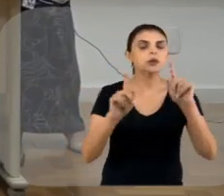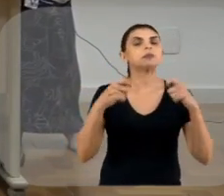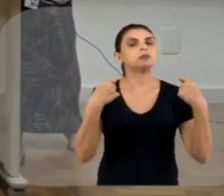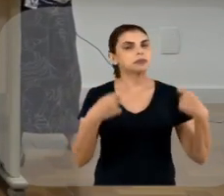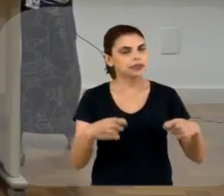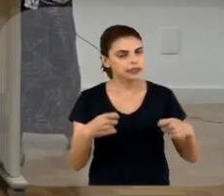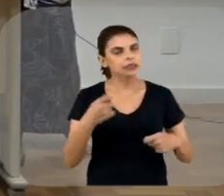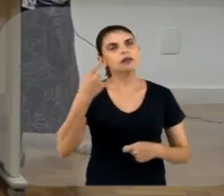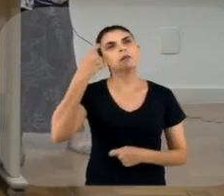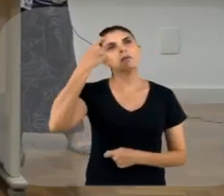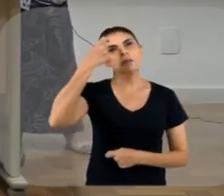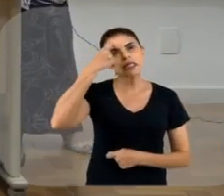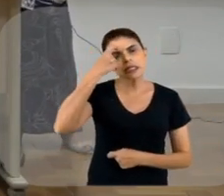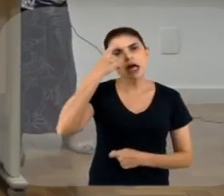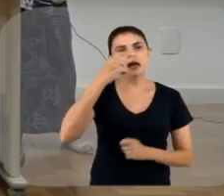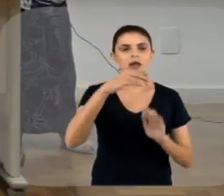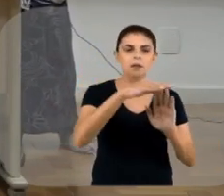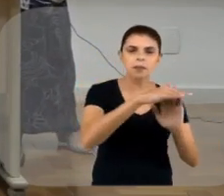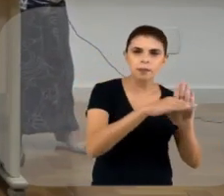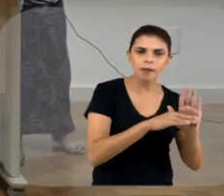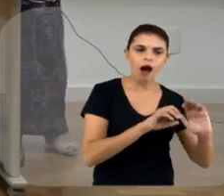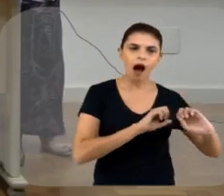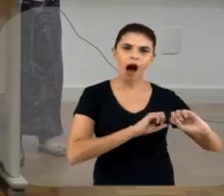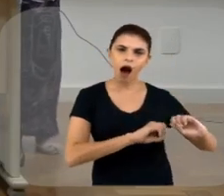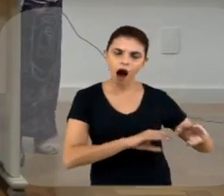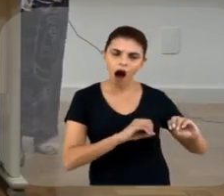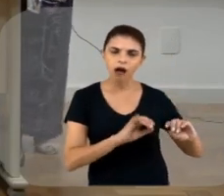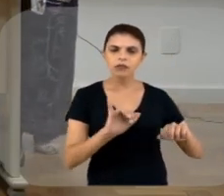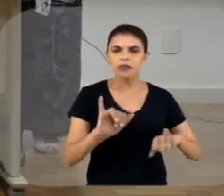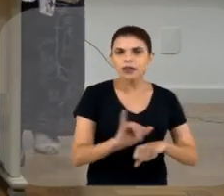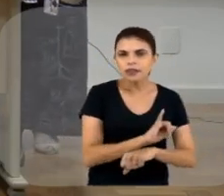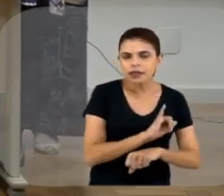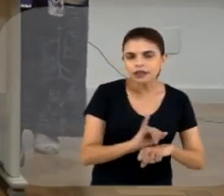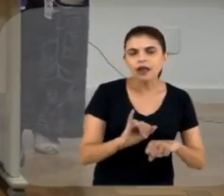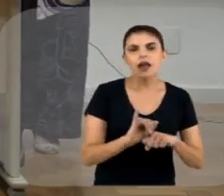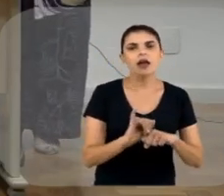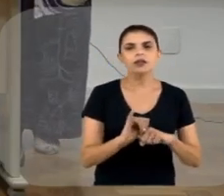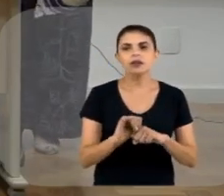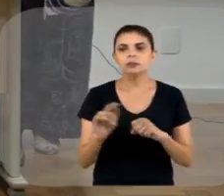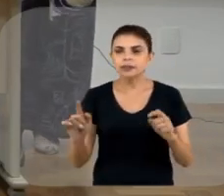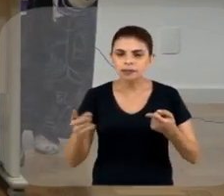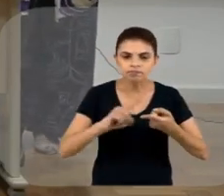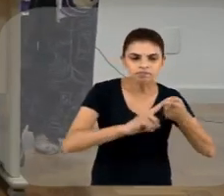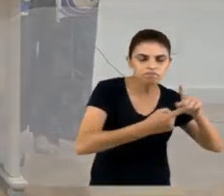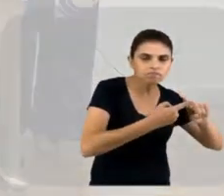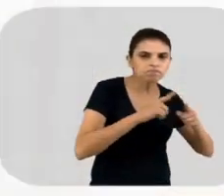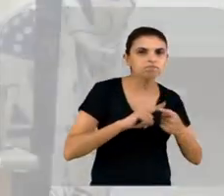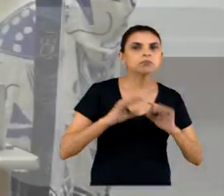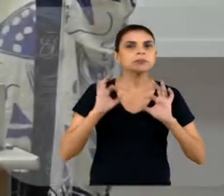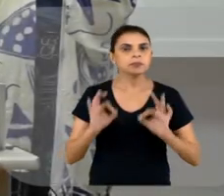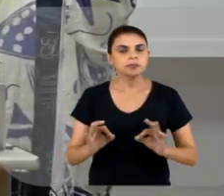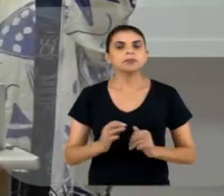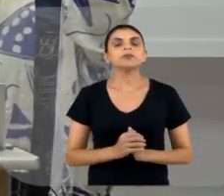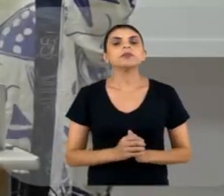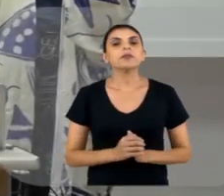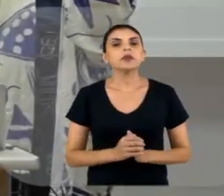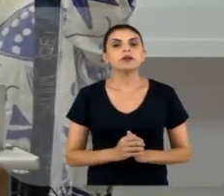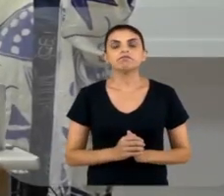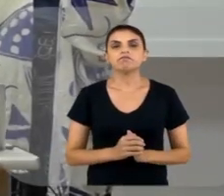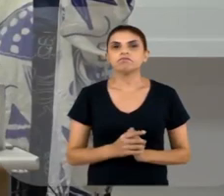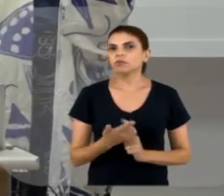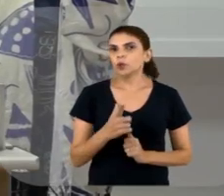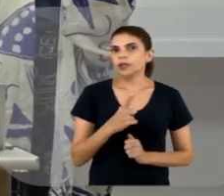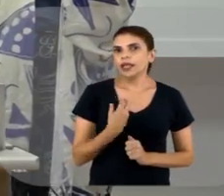que falar entre as aulas, né? As aulas têm que se comunicar. Não existe